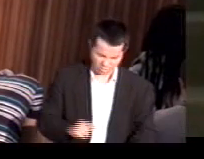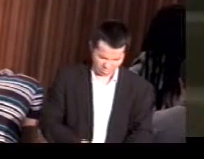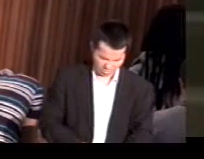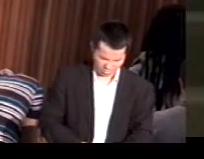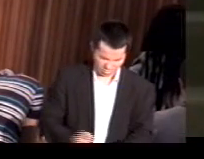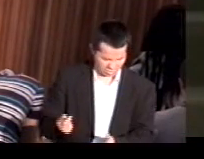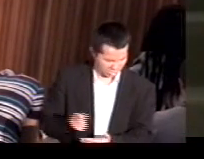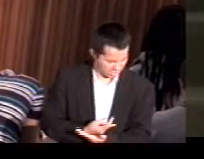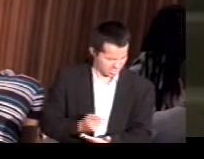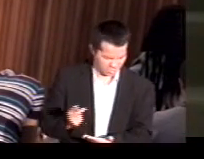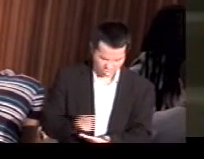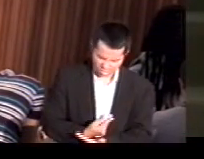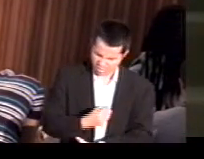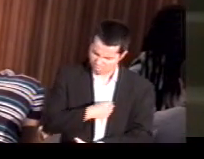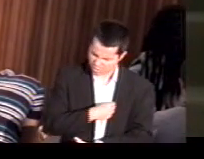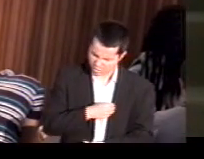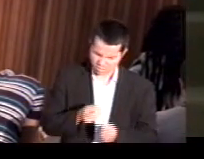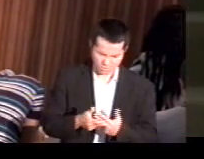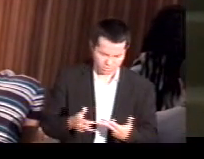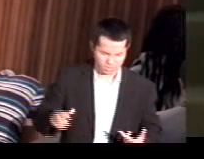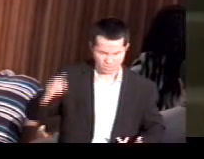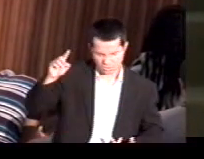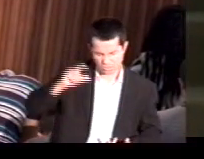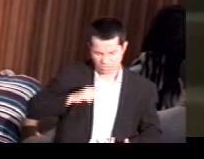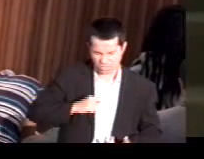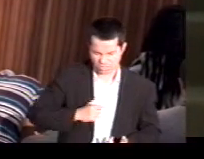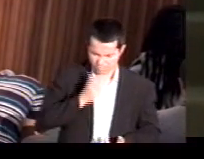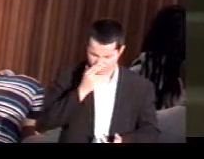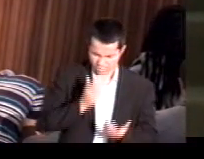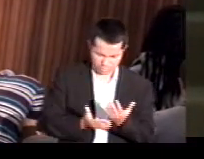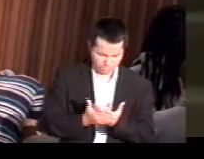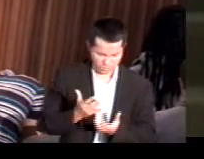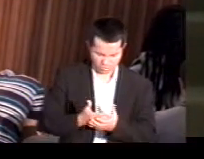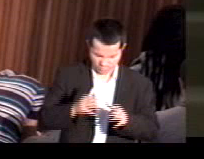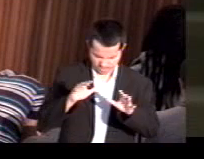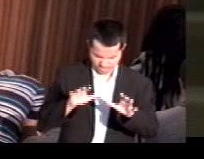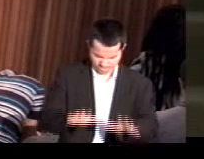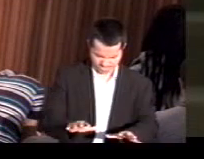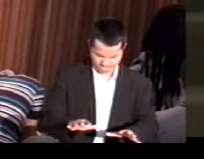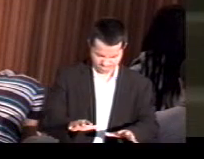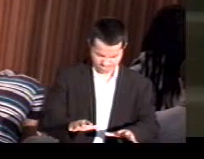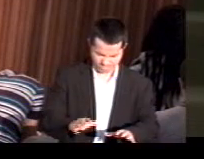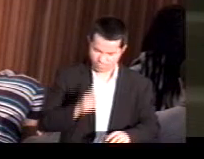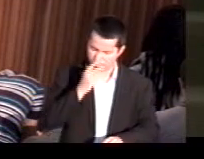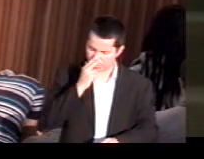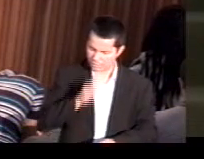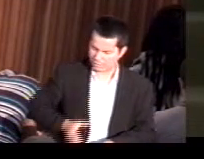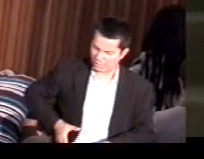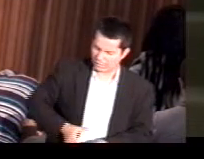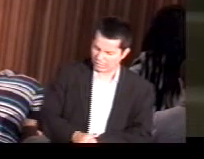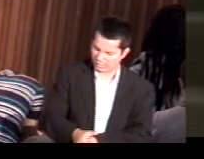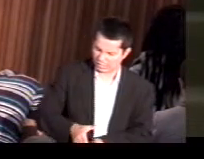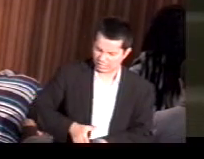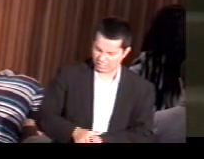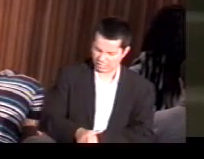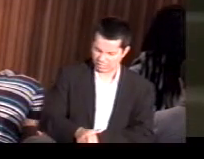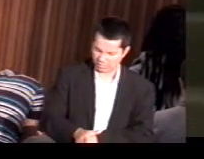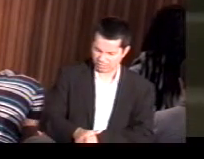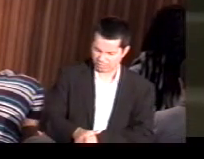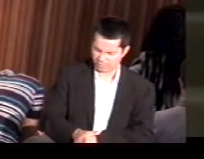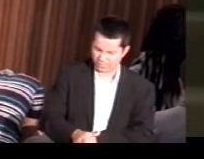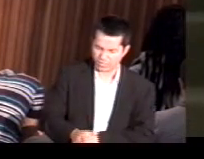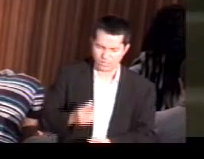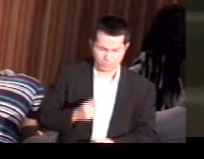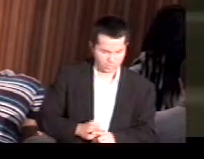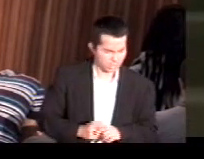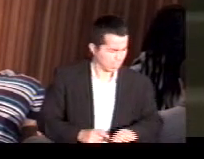e que o Senhor vai pesar a mão, e esses que estão aqui estão vindo porque o temor do Senhor está